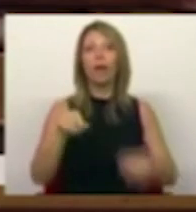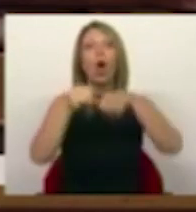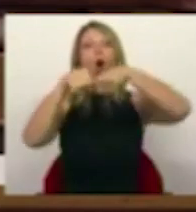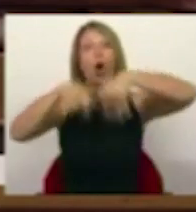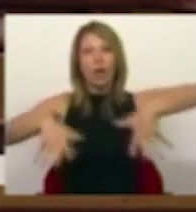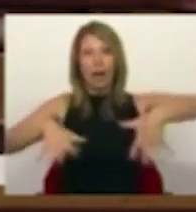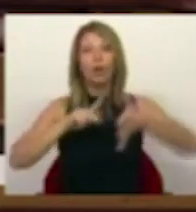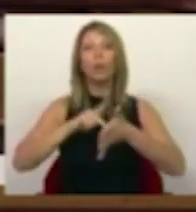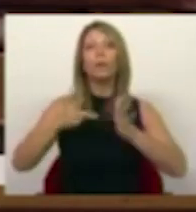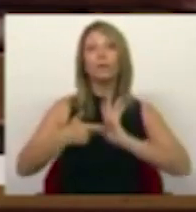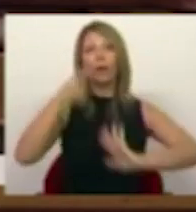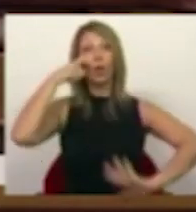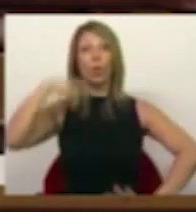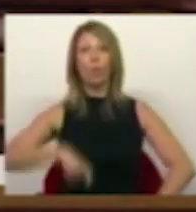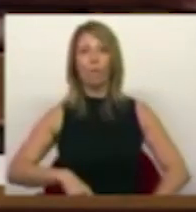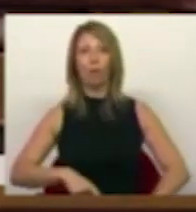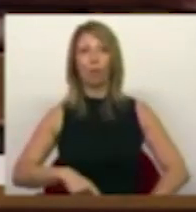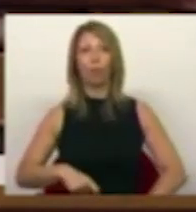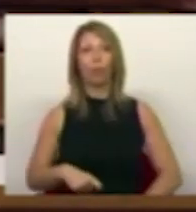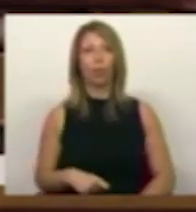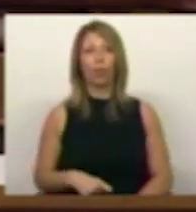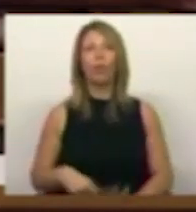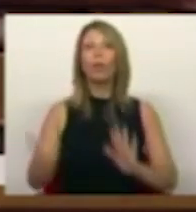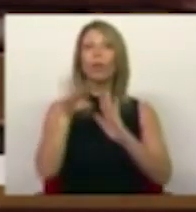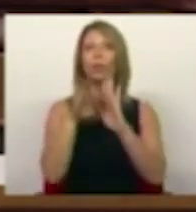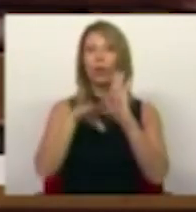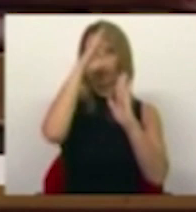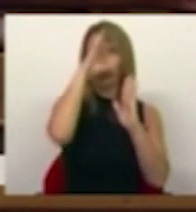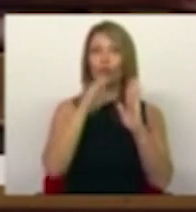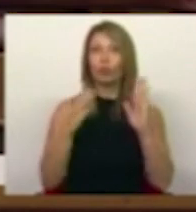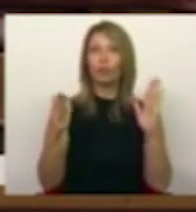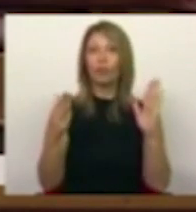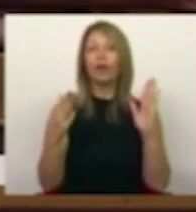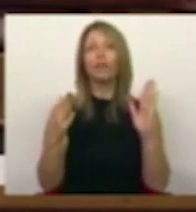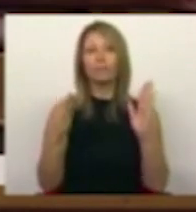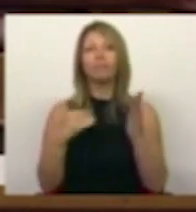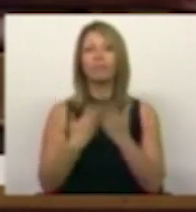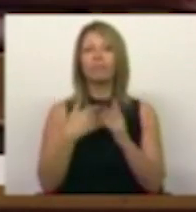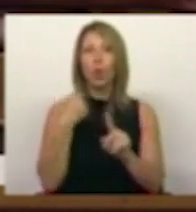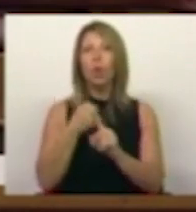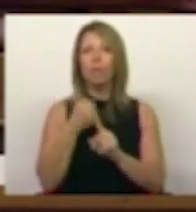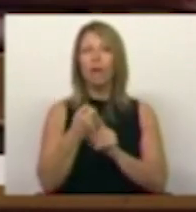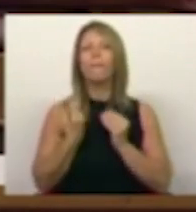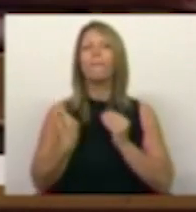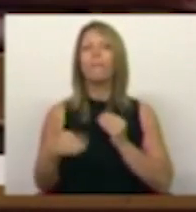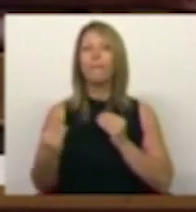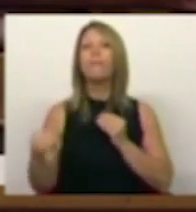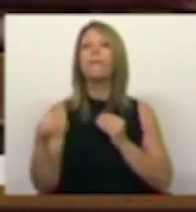orgânico, técnico e humano. O programa do Governo leva este combate ainda mais